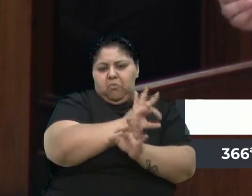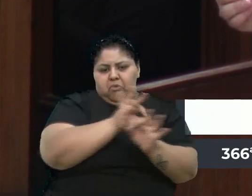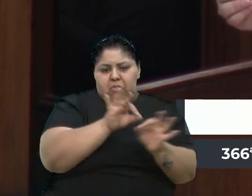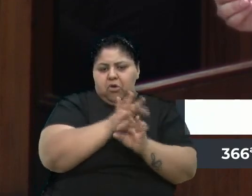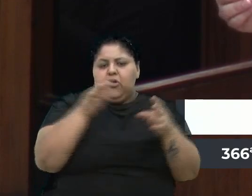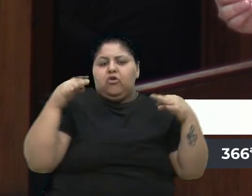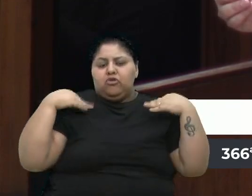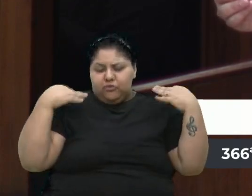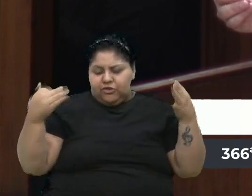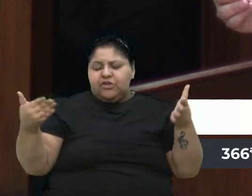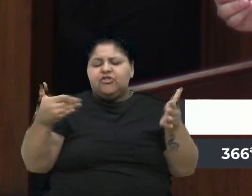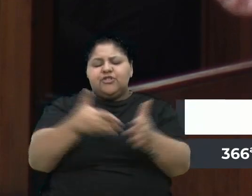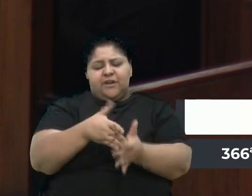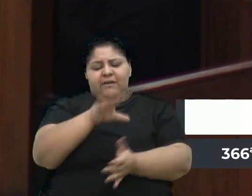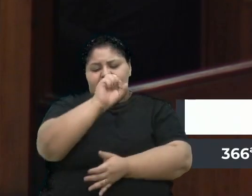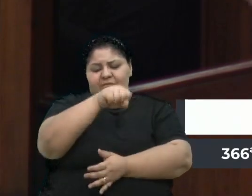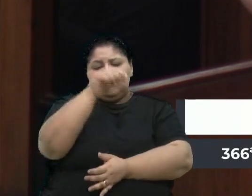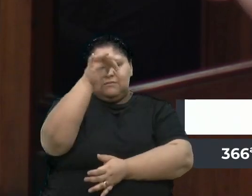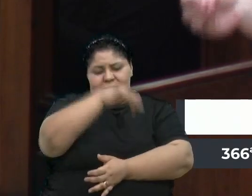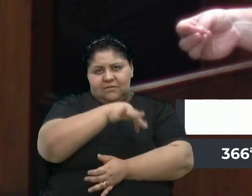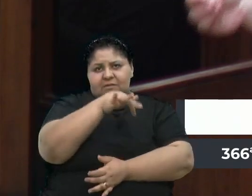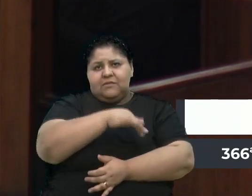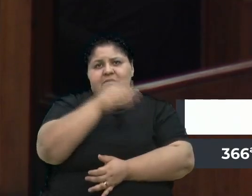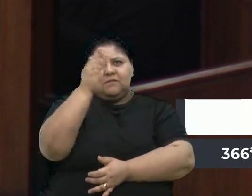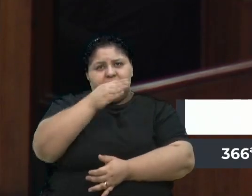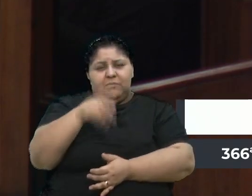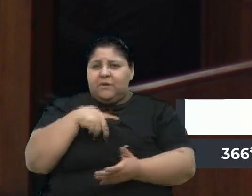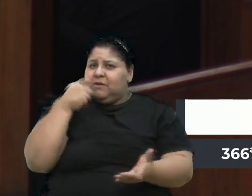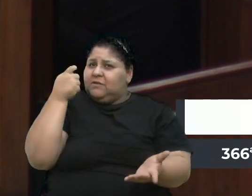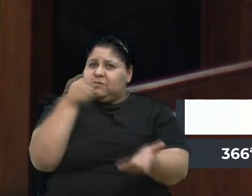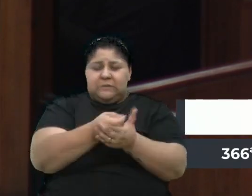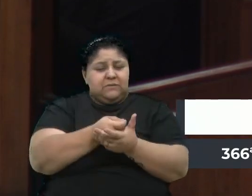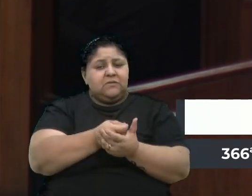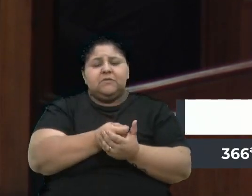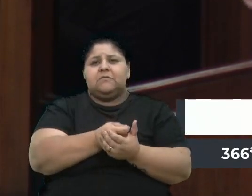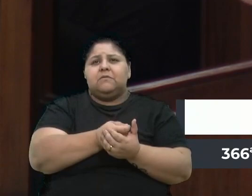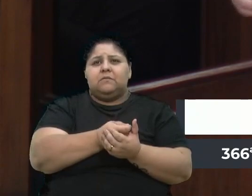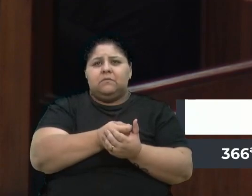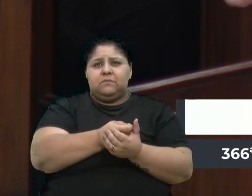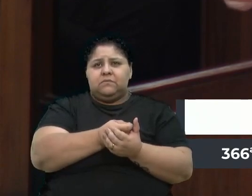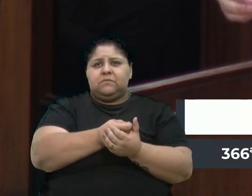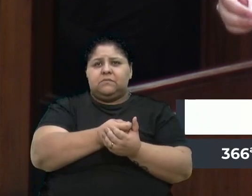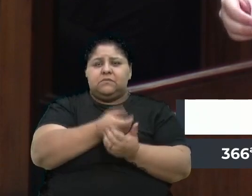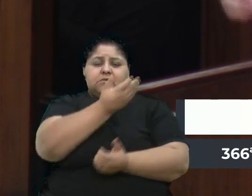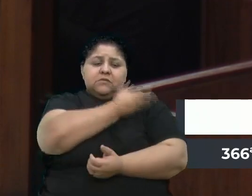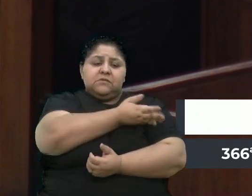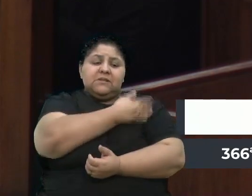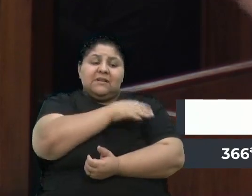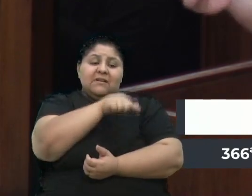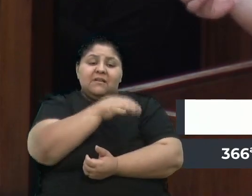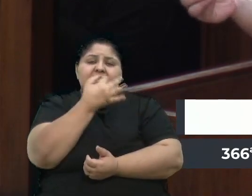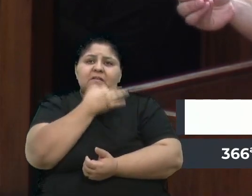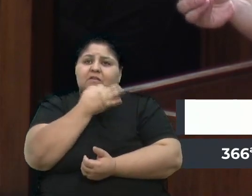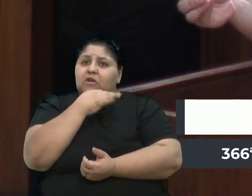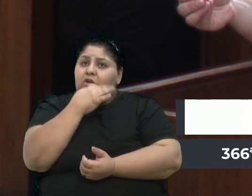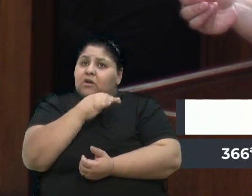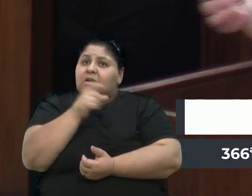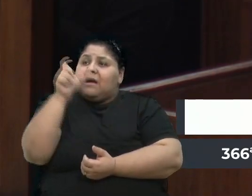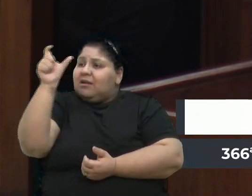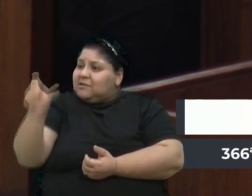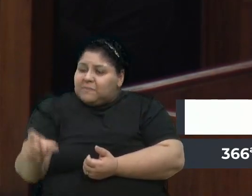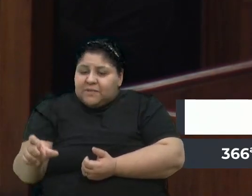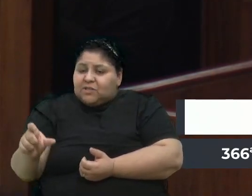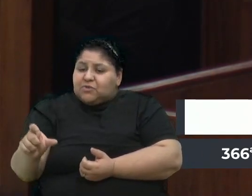turistas virão. Se o Brasil for confirmado e nenhuma seleção vier treinar em Caxias do Sul, os turistas virão para o estado do Rio Grande